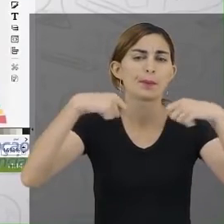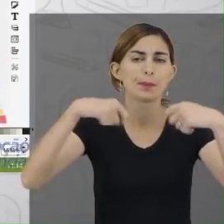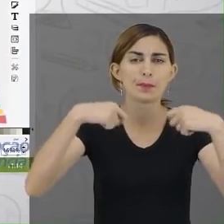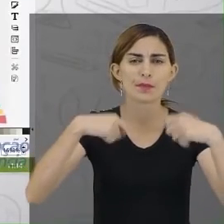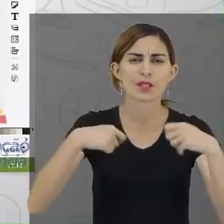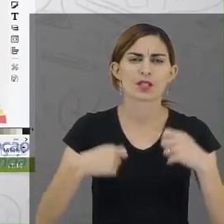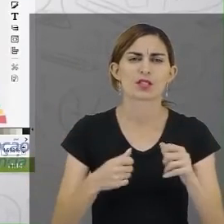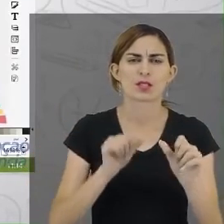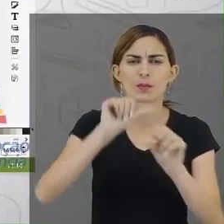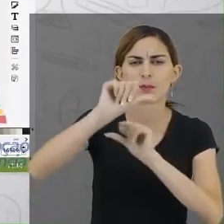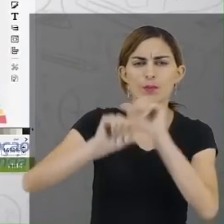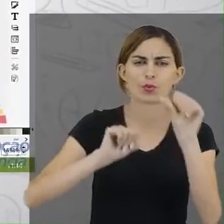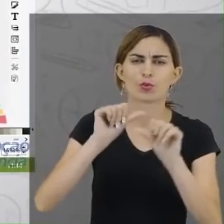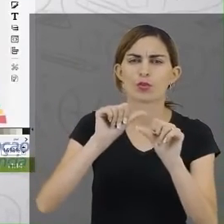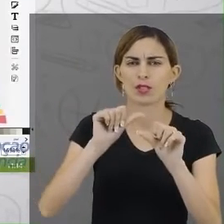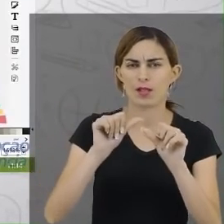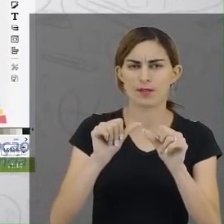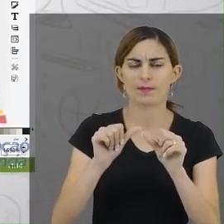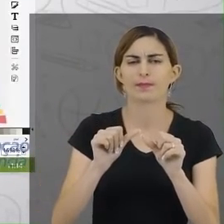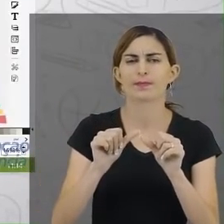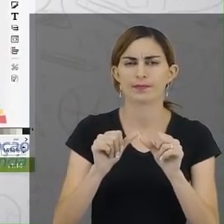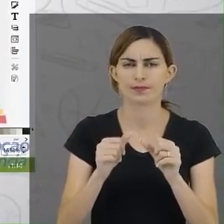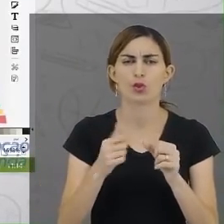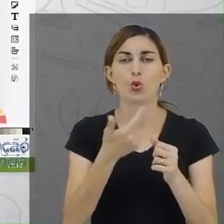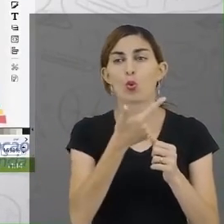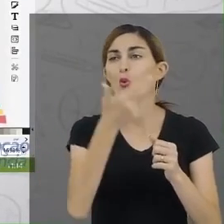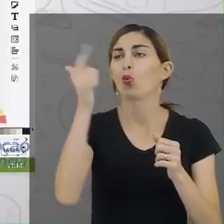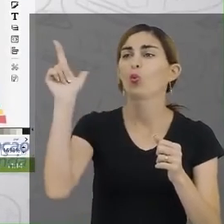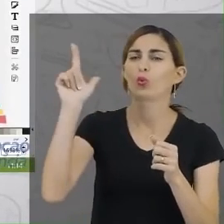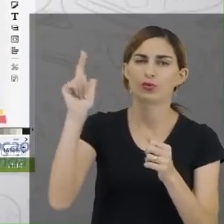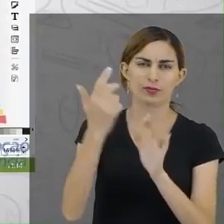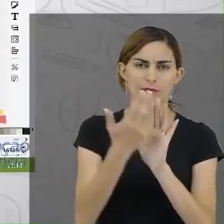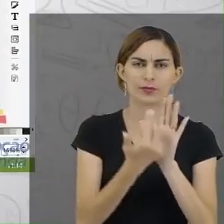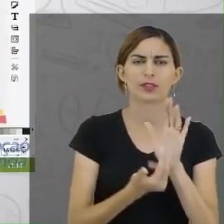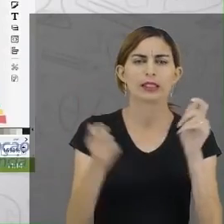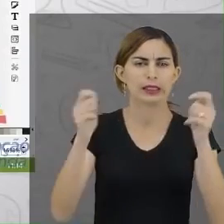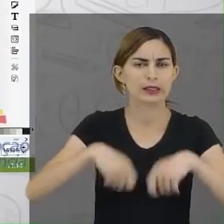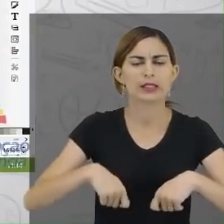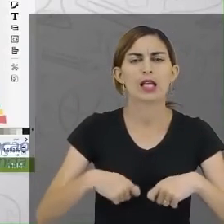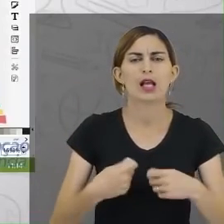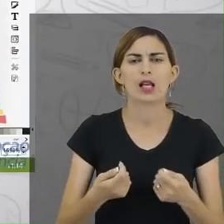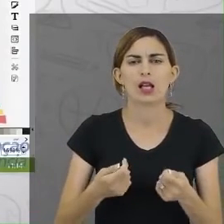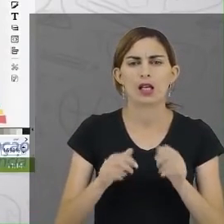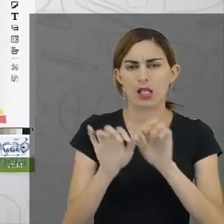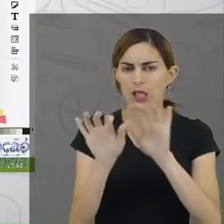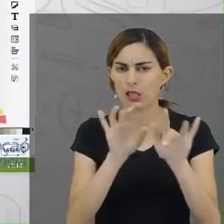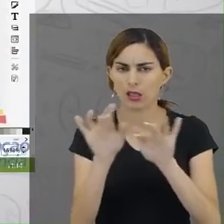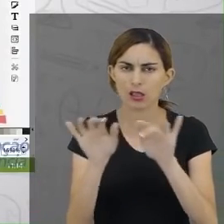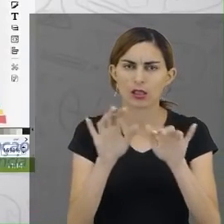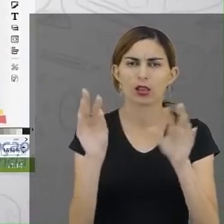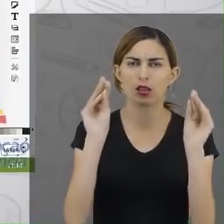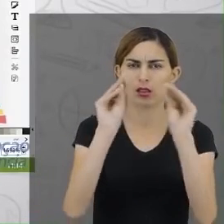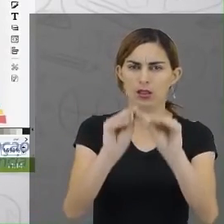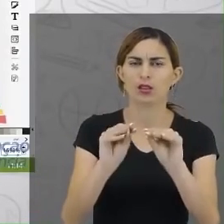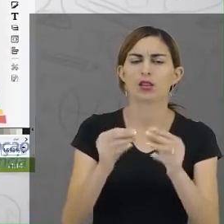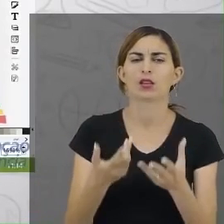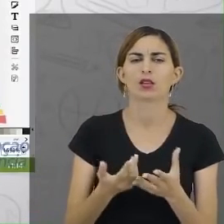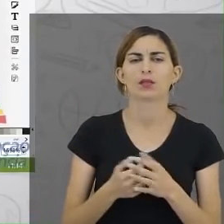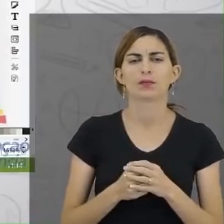quisermos, temos que transformar ele em um caminho, que é um outro algoritmo que permite edições